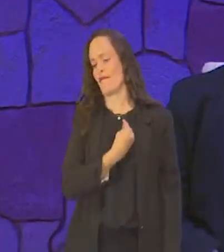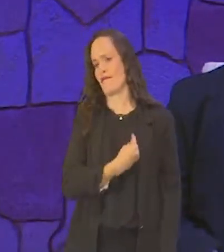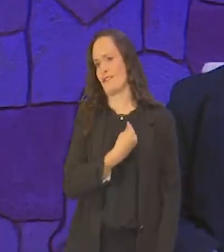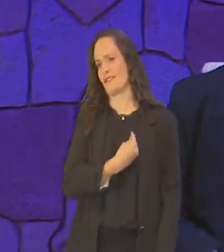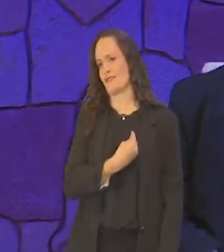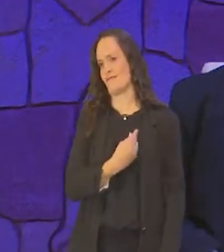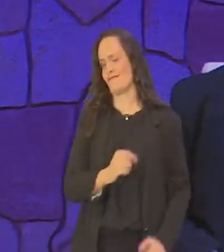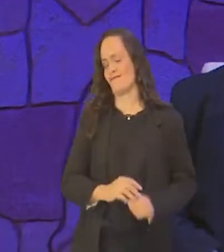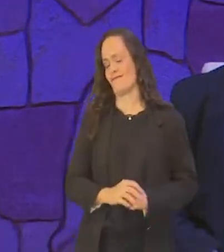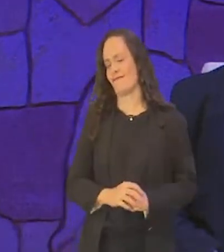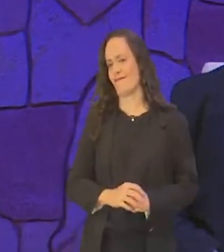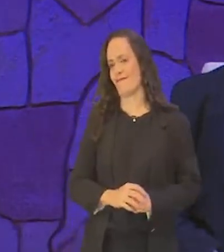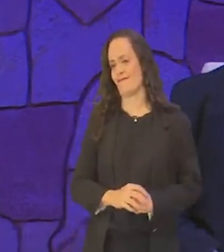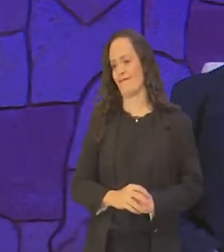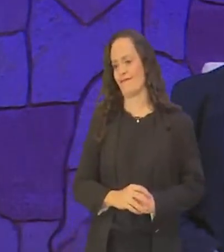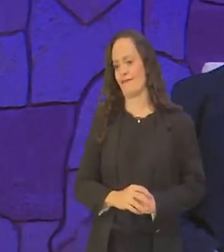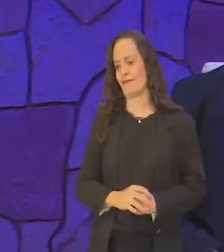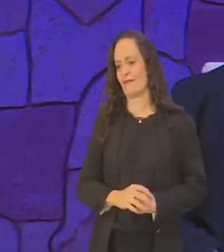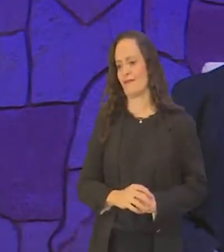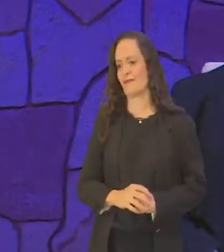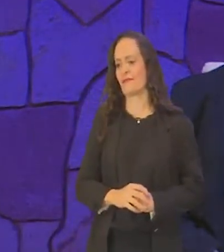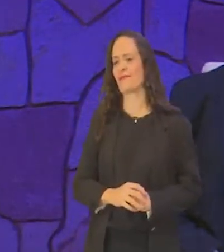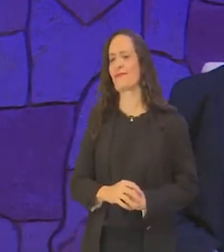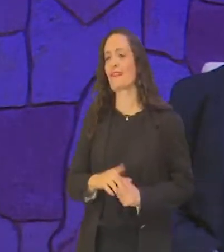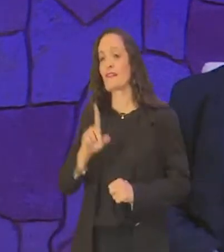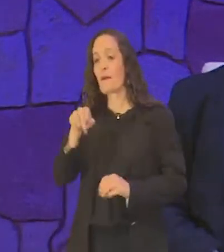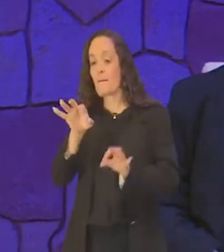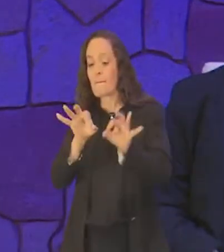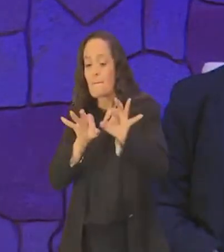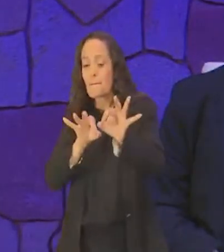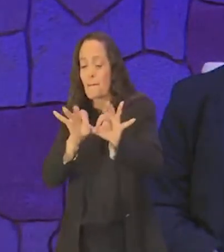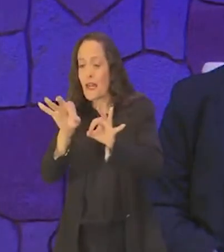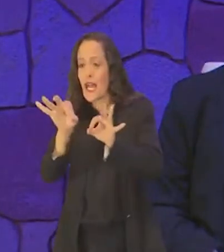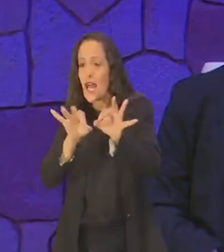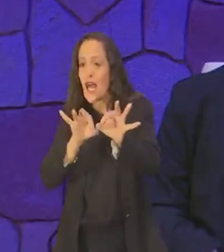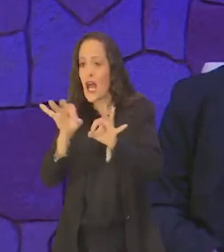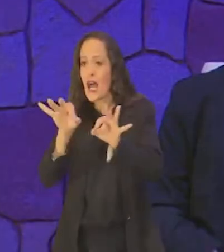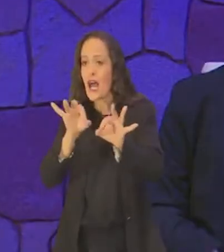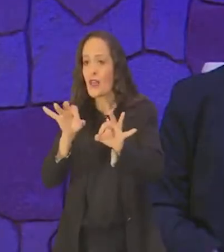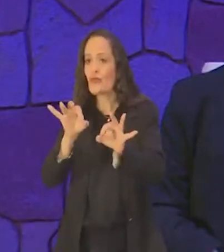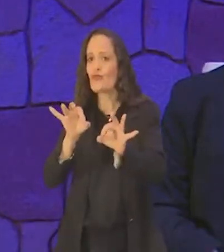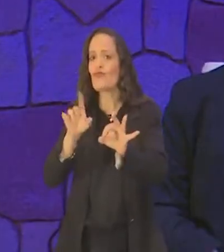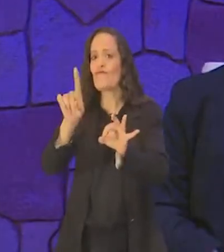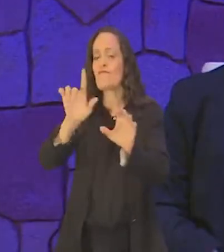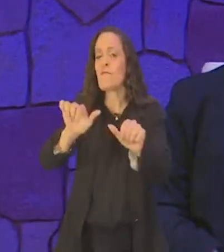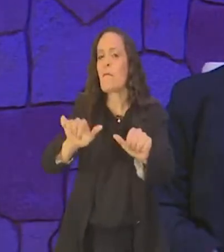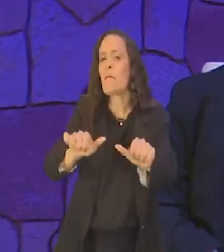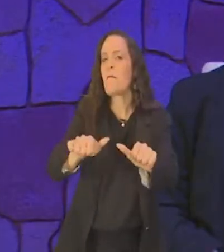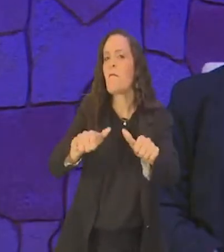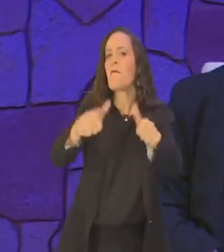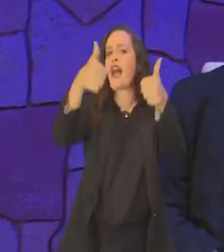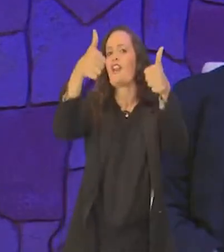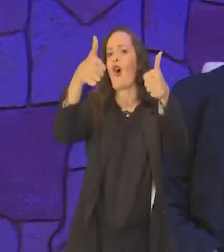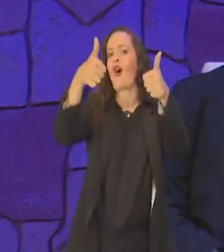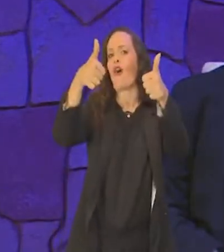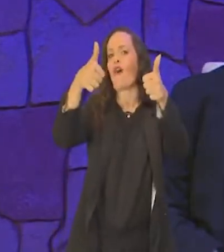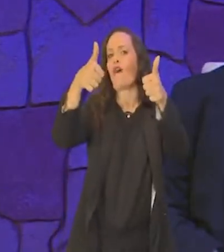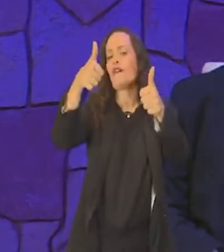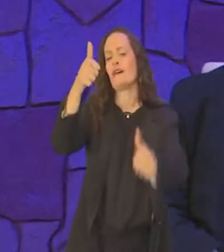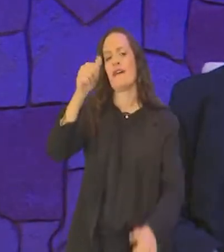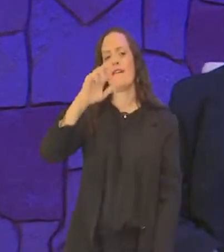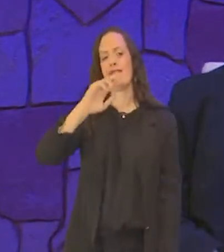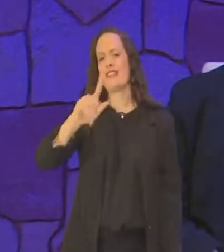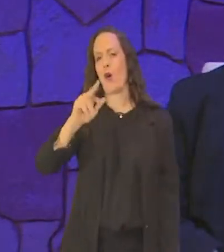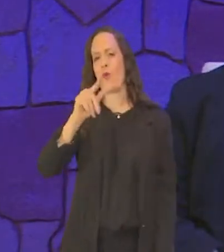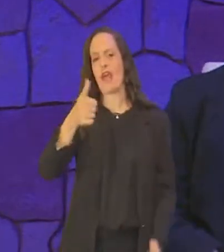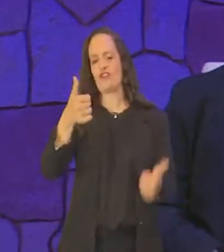vosso respeito. São planos de fazer-lhes prosperar e não de lhes